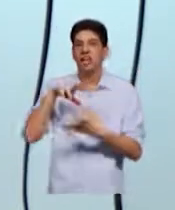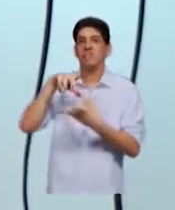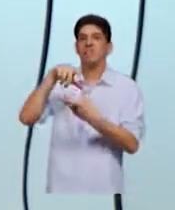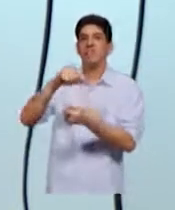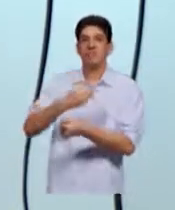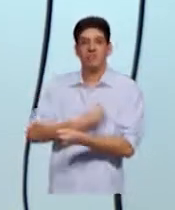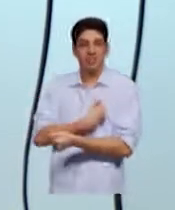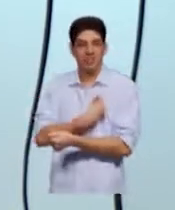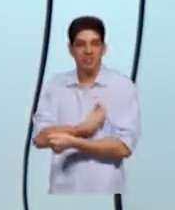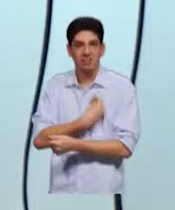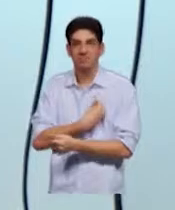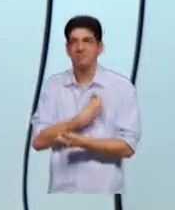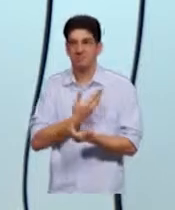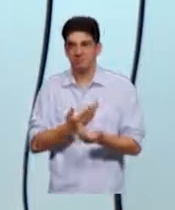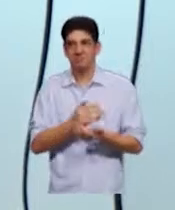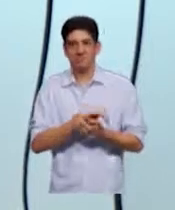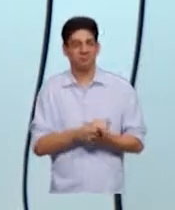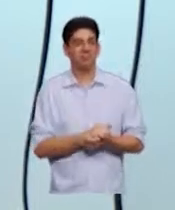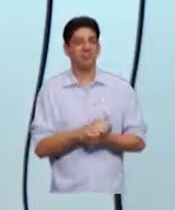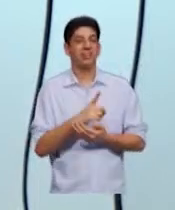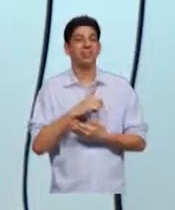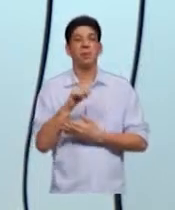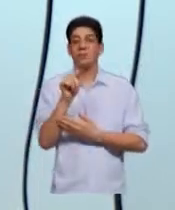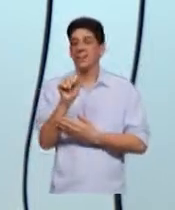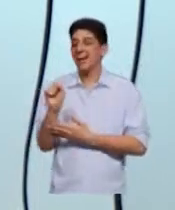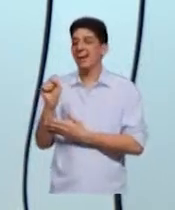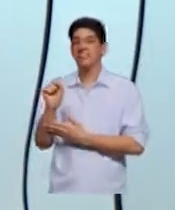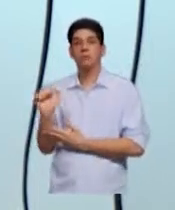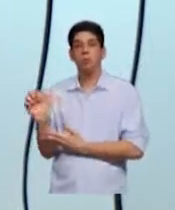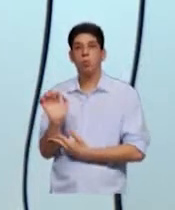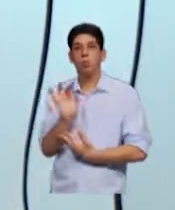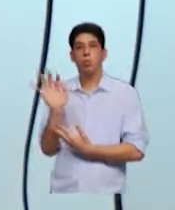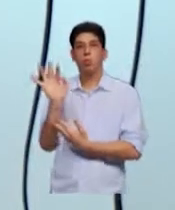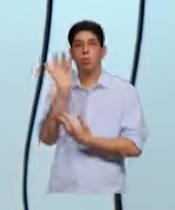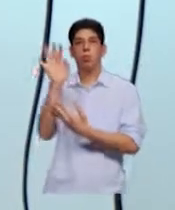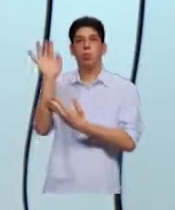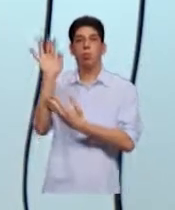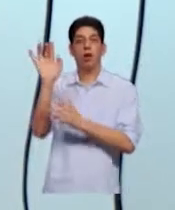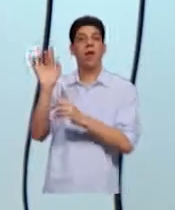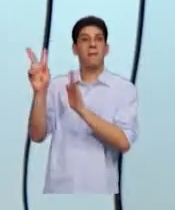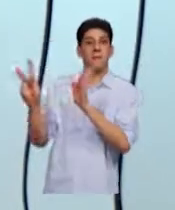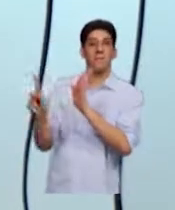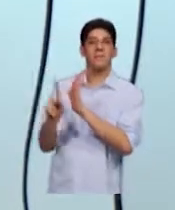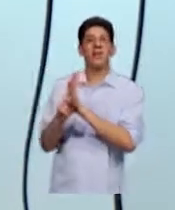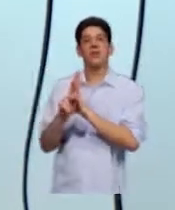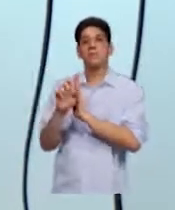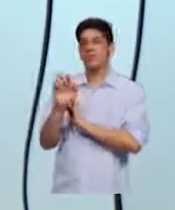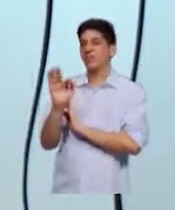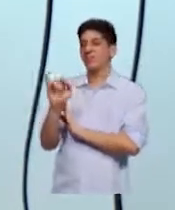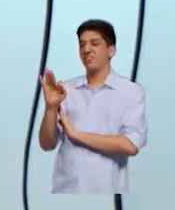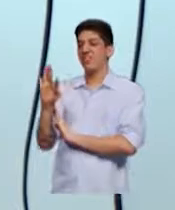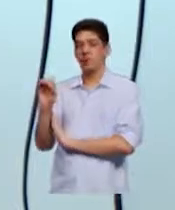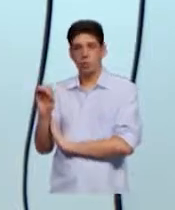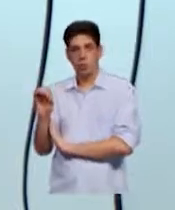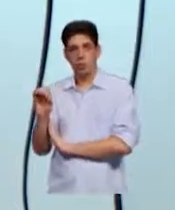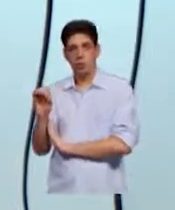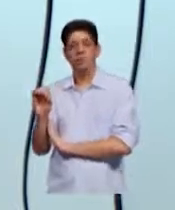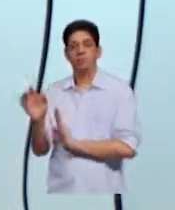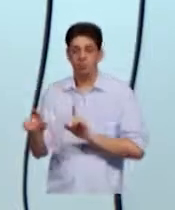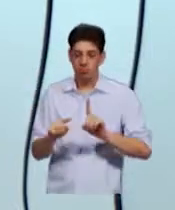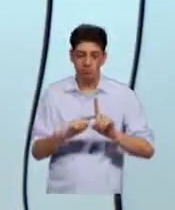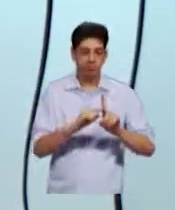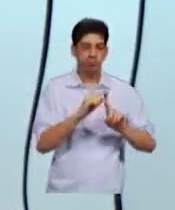mantida. Existem os gases, que nós falamos também na aula passada, os gases do efeito estufa, que é o gás carbônico, o